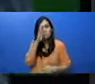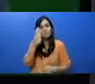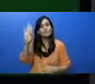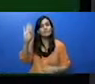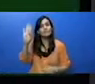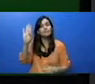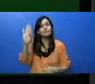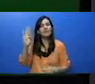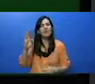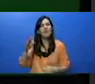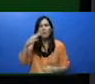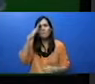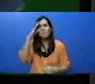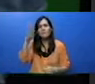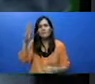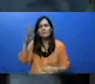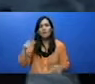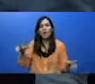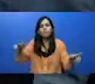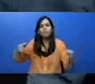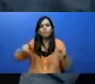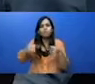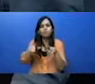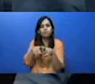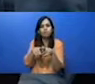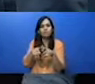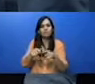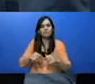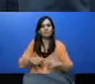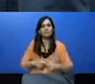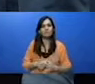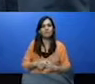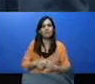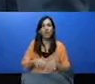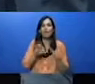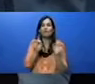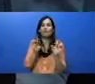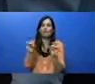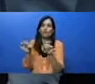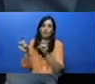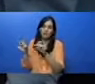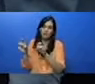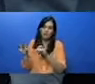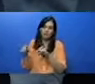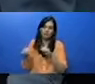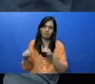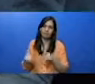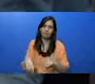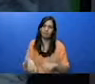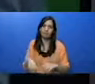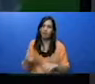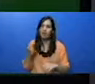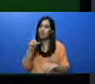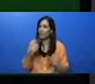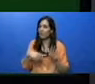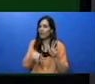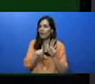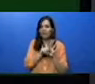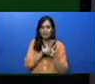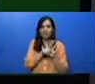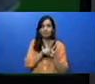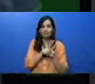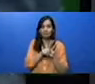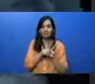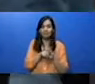da extinção. Então, qual que é a principal causa? O comércio ilegal destes animais. E alguns